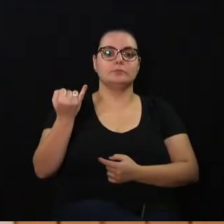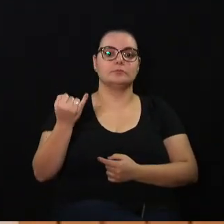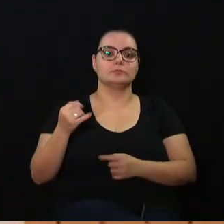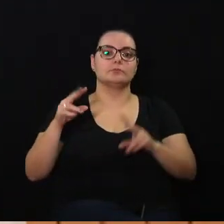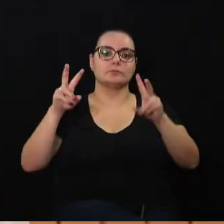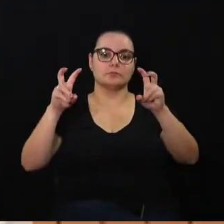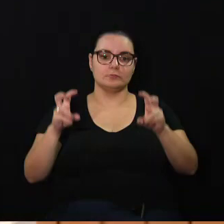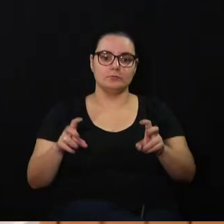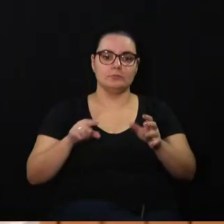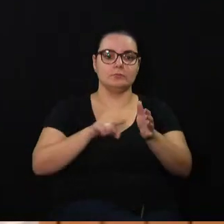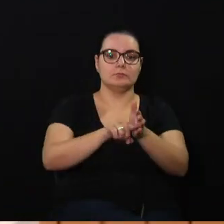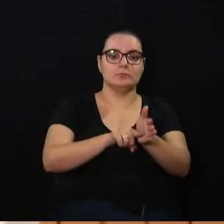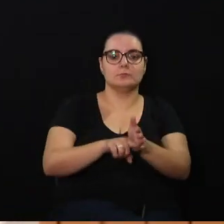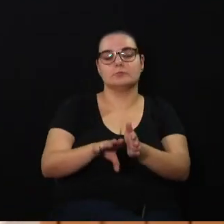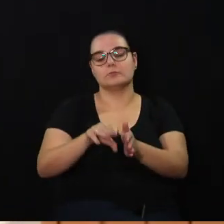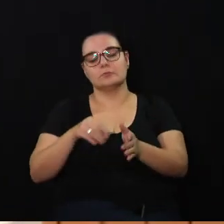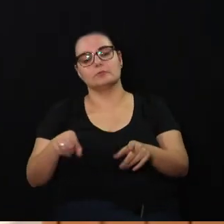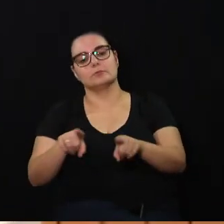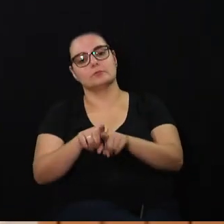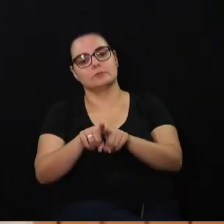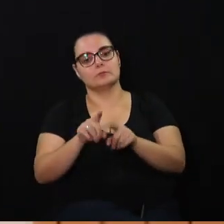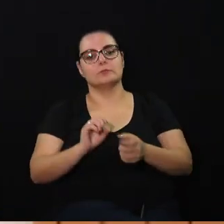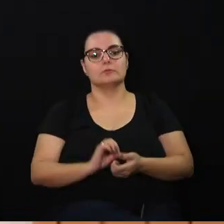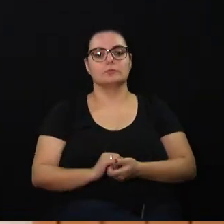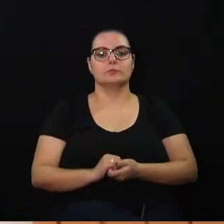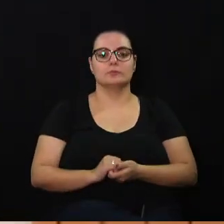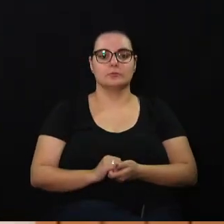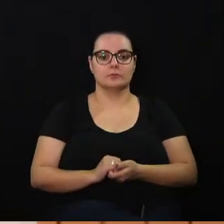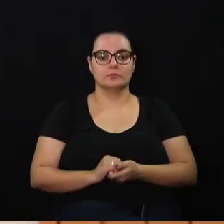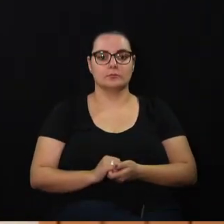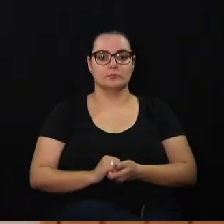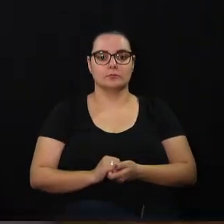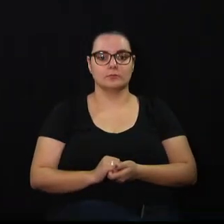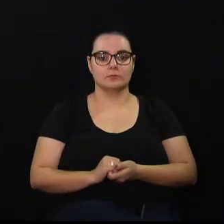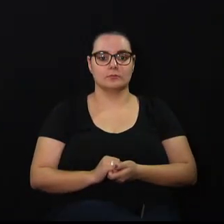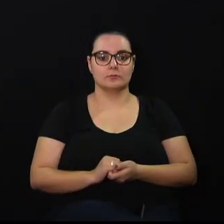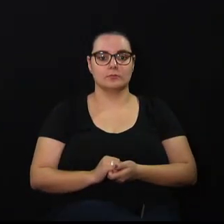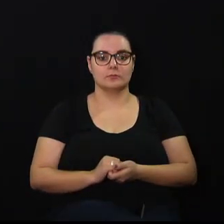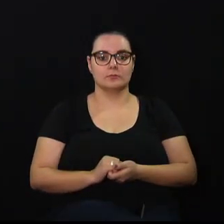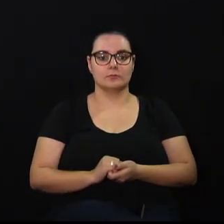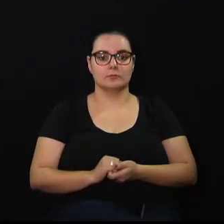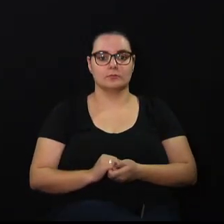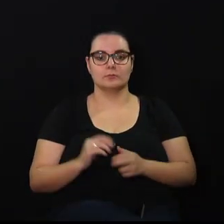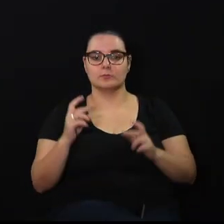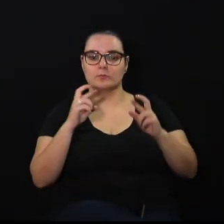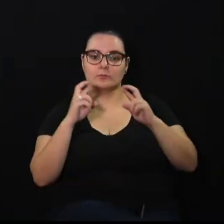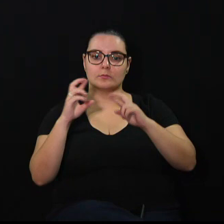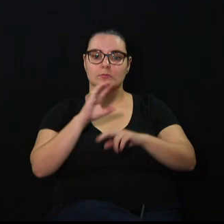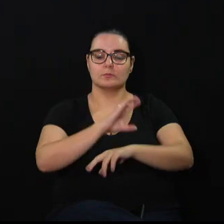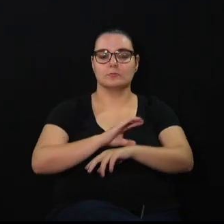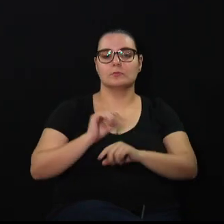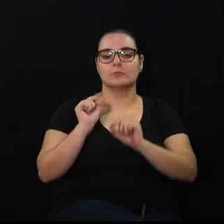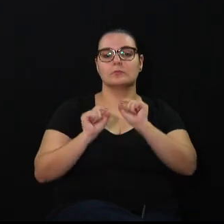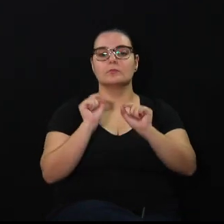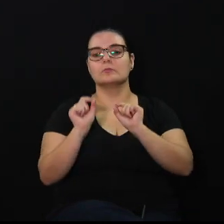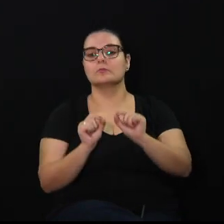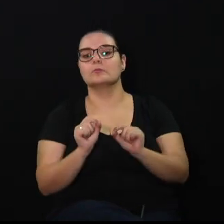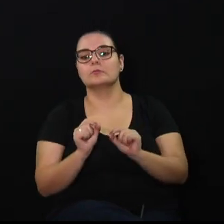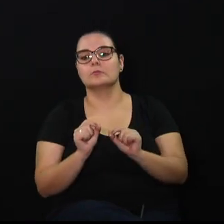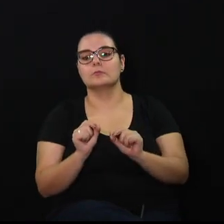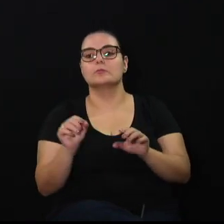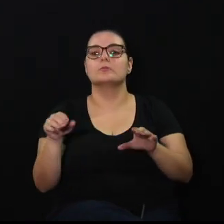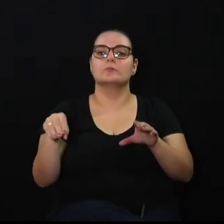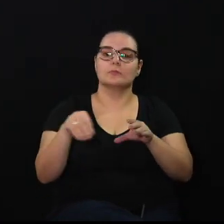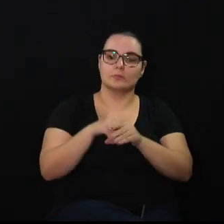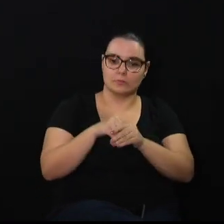científicas também bom é é a análise do comportamento ela é uma área da psicologia